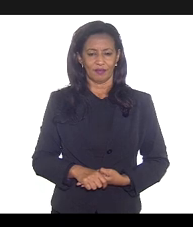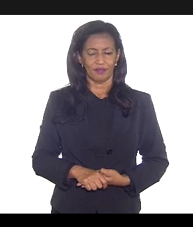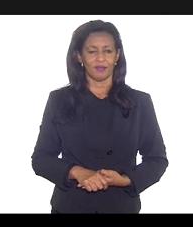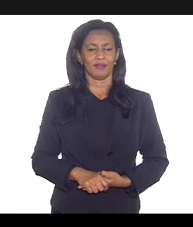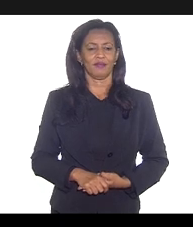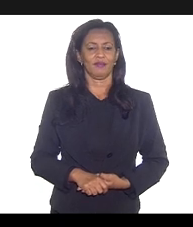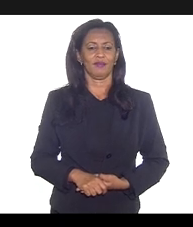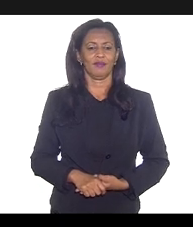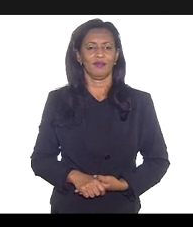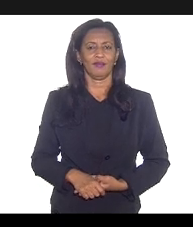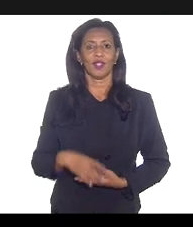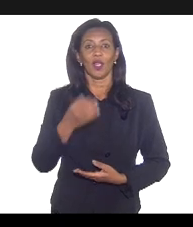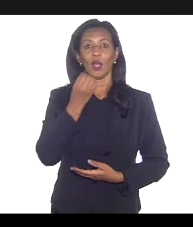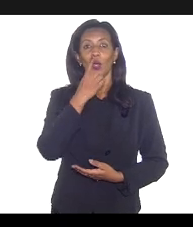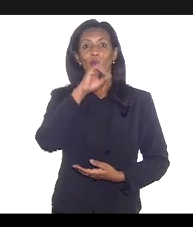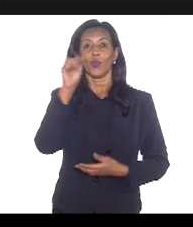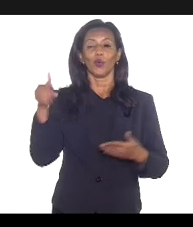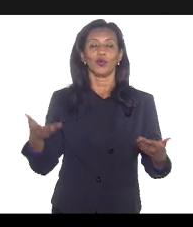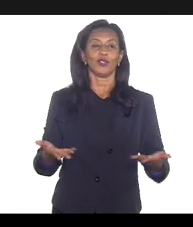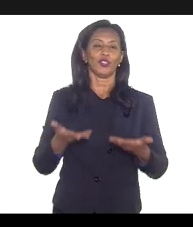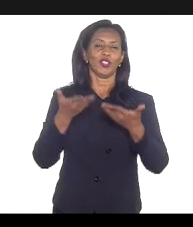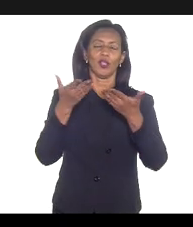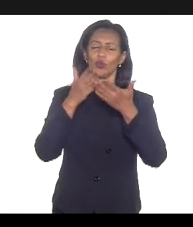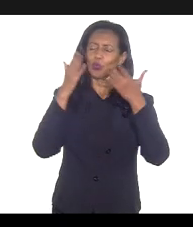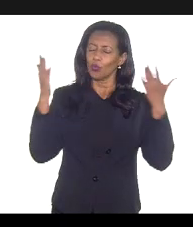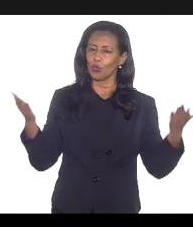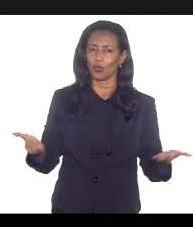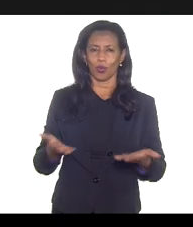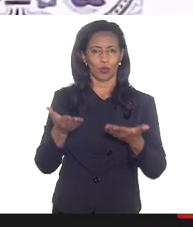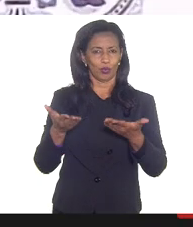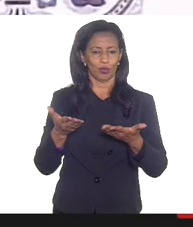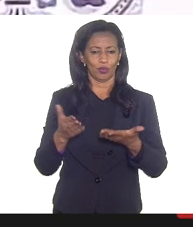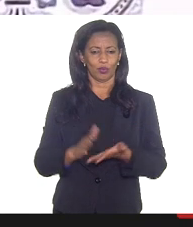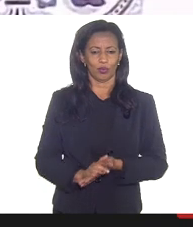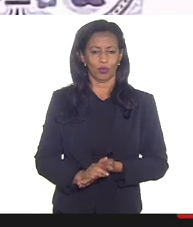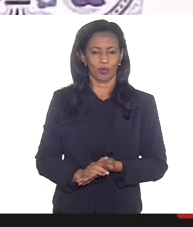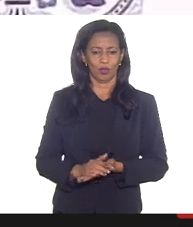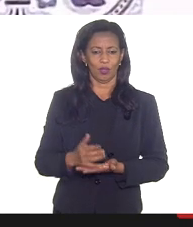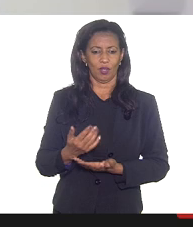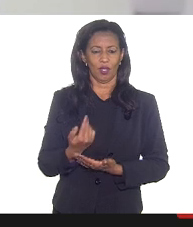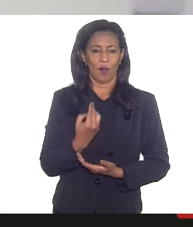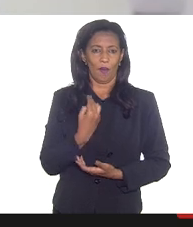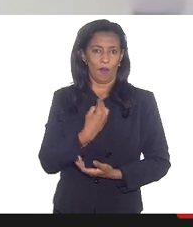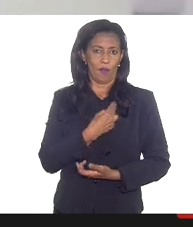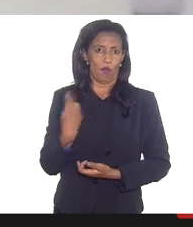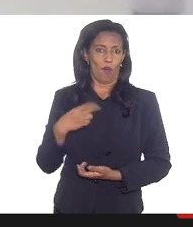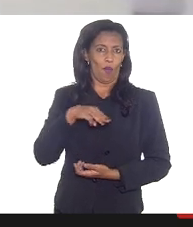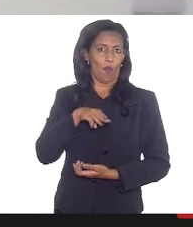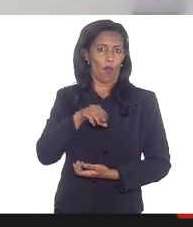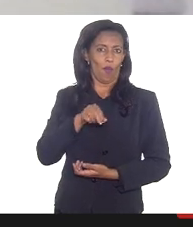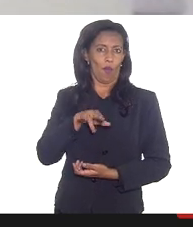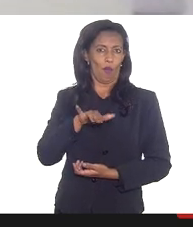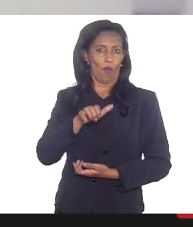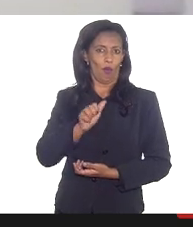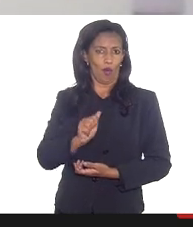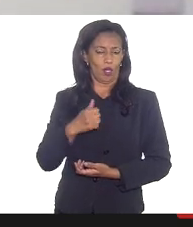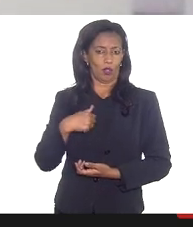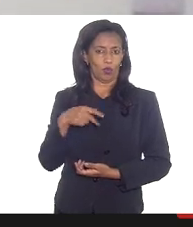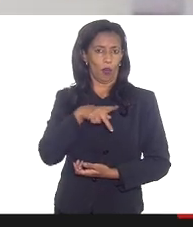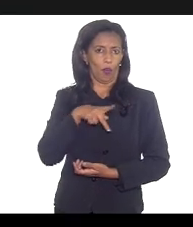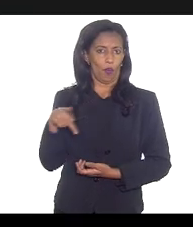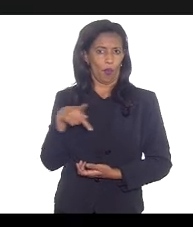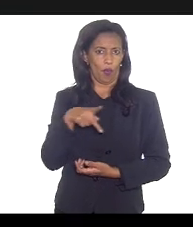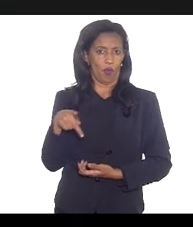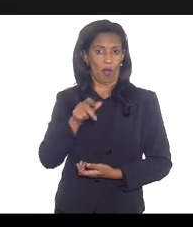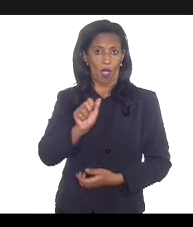pessoal. Bom dia a todos, todas e todes, né? Meu nome é Mônica Mesquita, eu estou aqui, eu sou professora